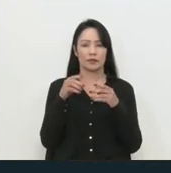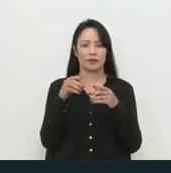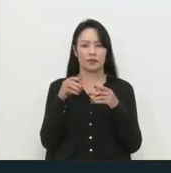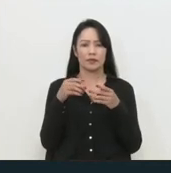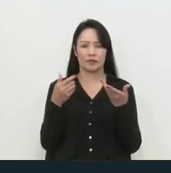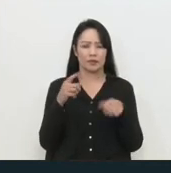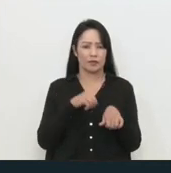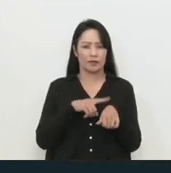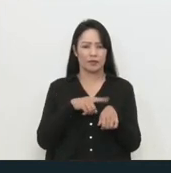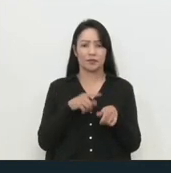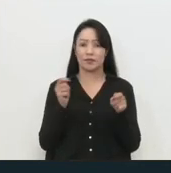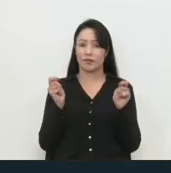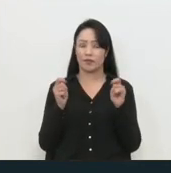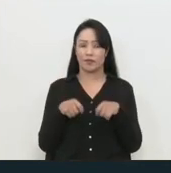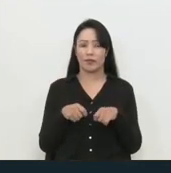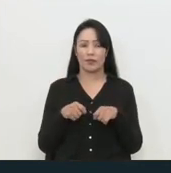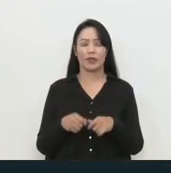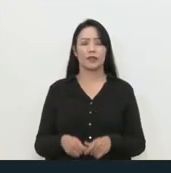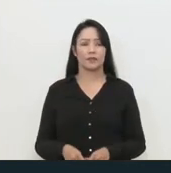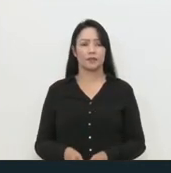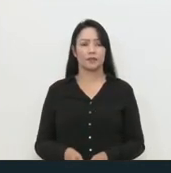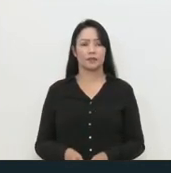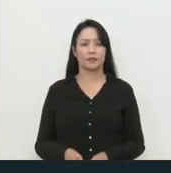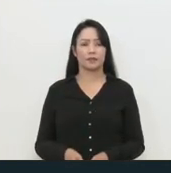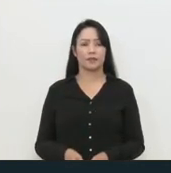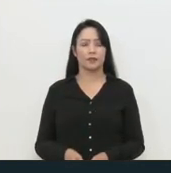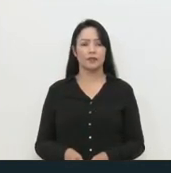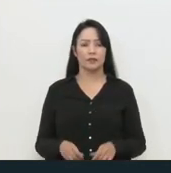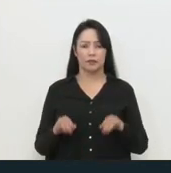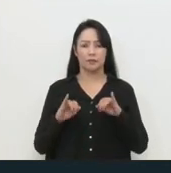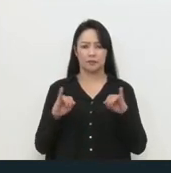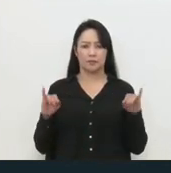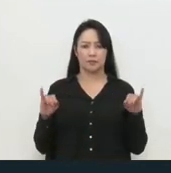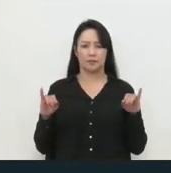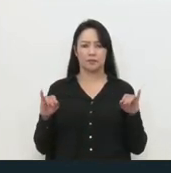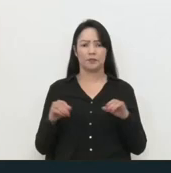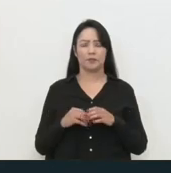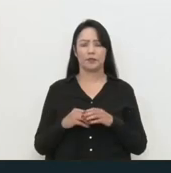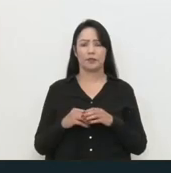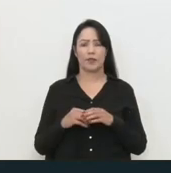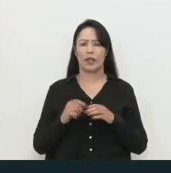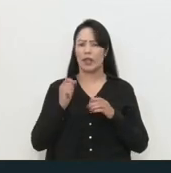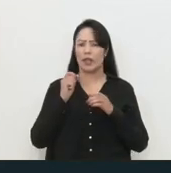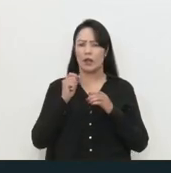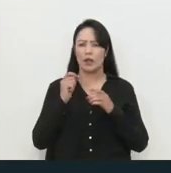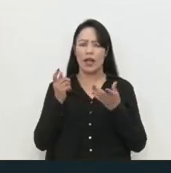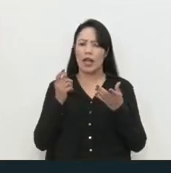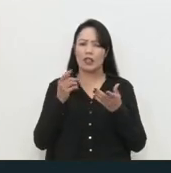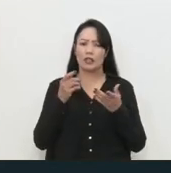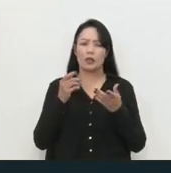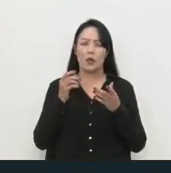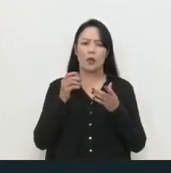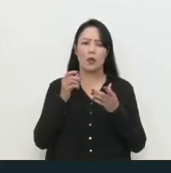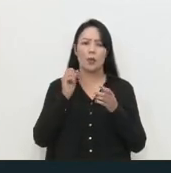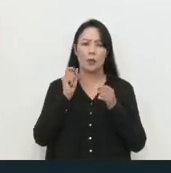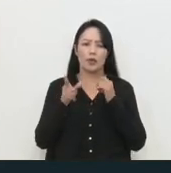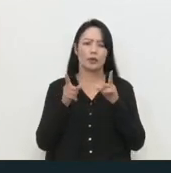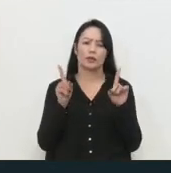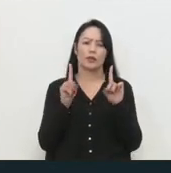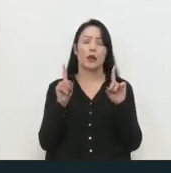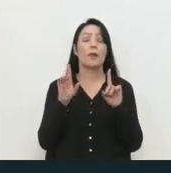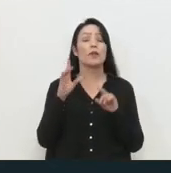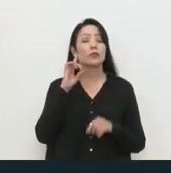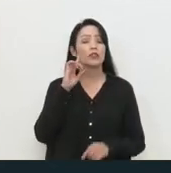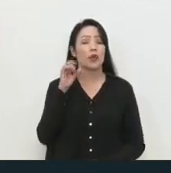que me restam o senhor presidente fazer aqui um pequeno comentário não fazendo crítica ninguém mas o dia 8 de Março ele é